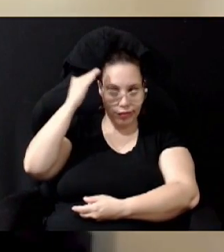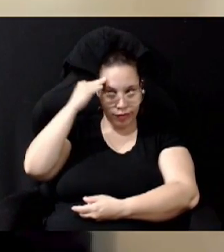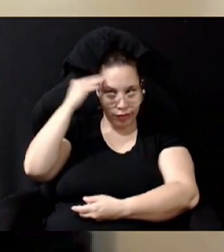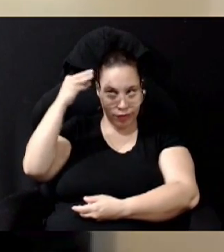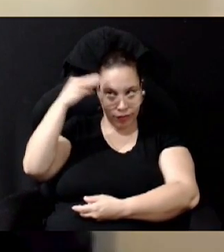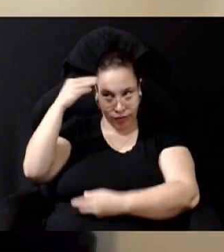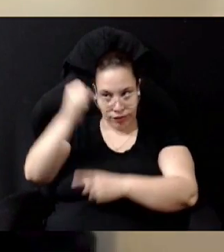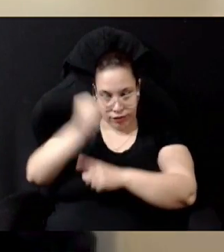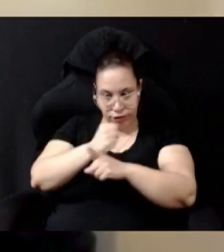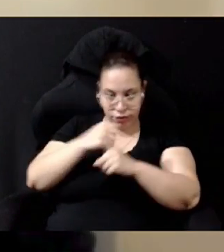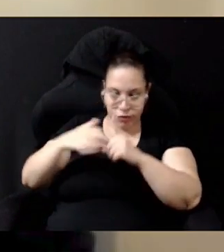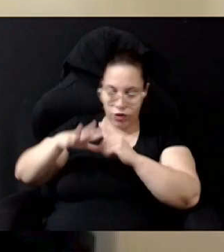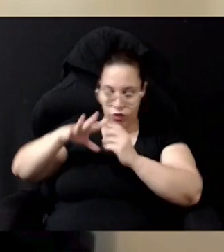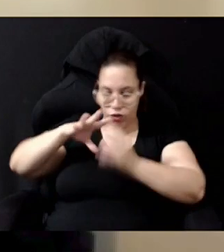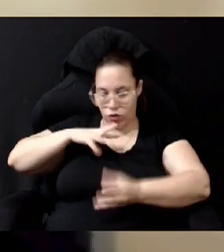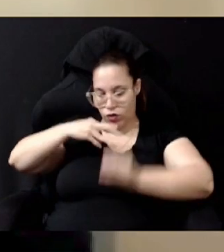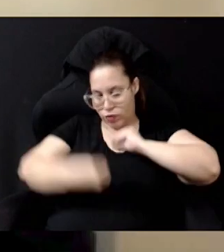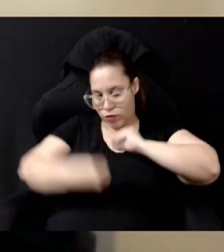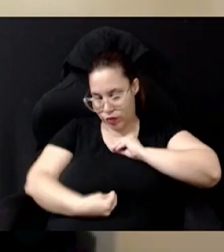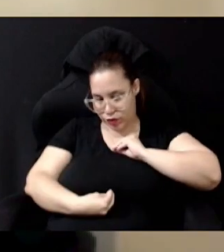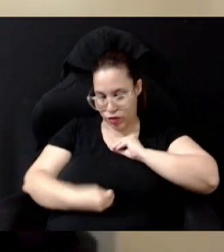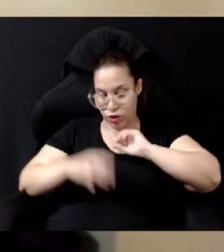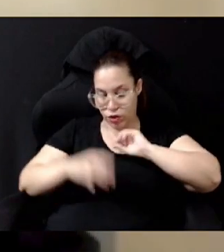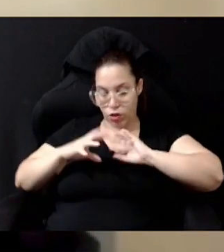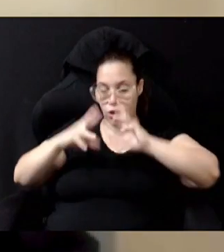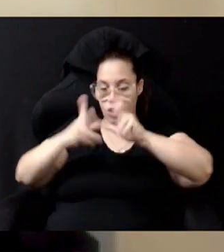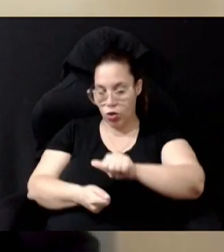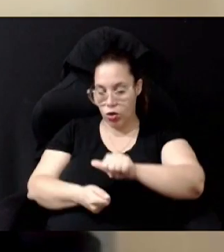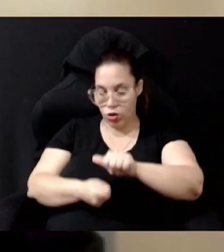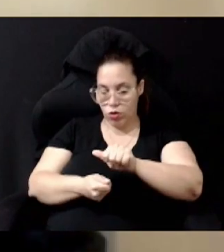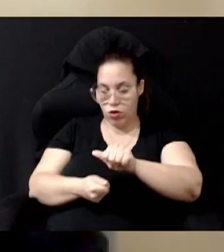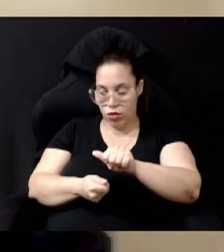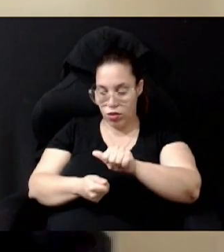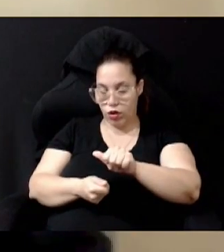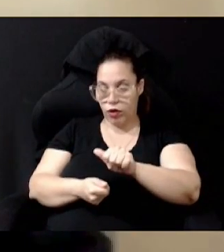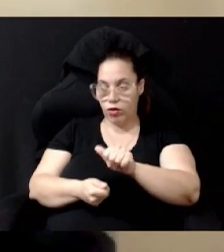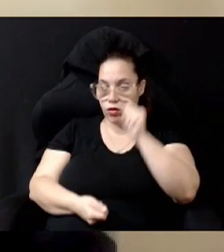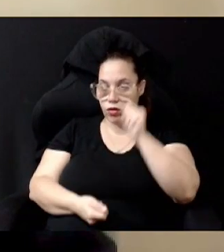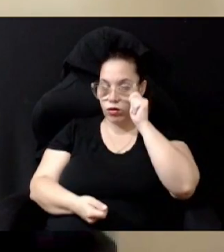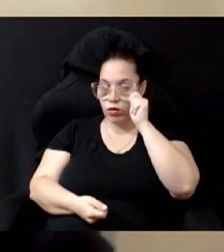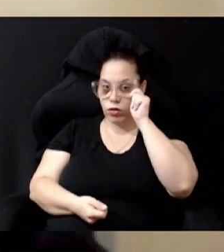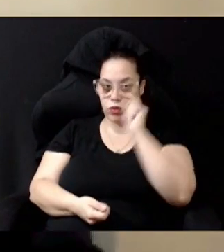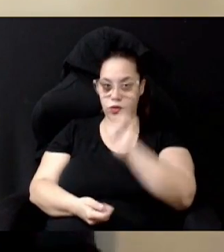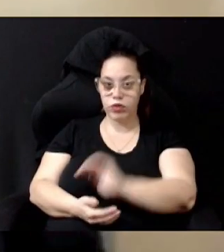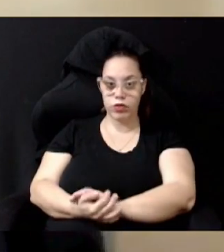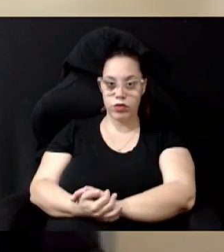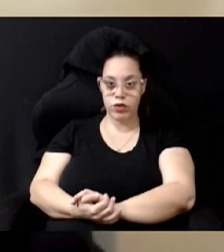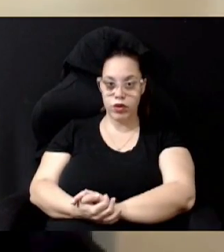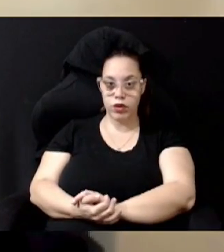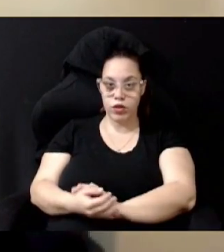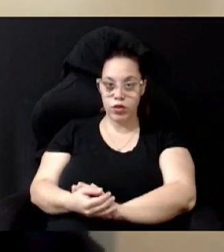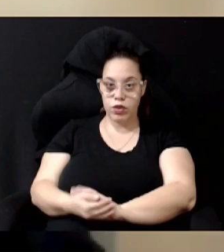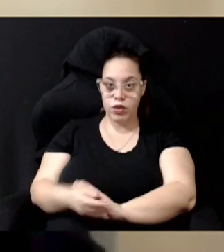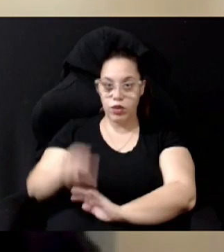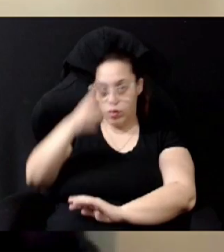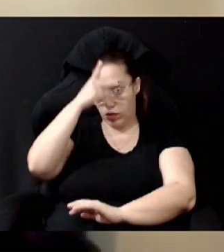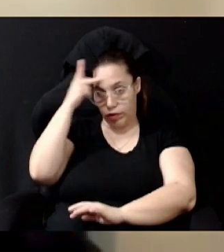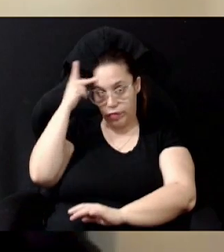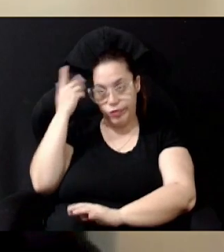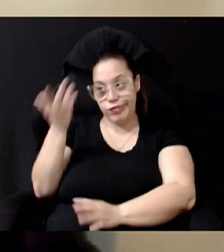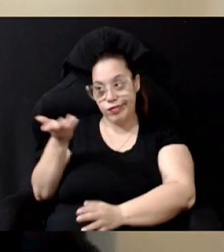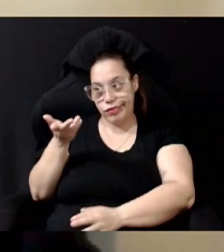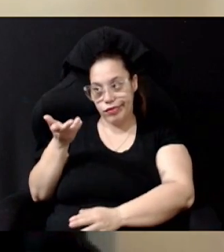espiritual, é uma saúde global. E a presença, assim, de uma pessoa que tem estrutura é muito mais